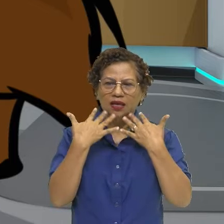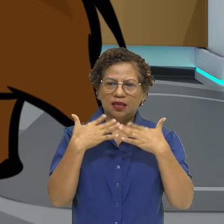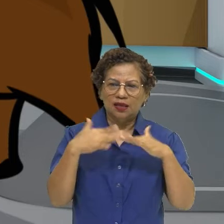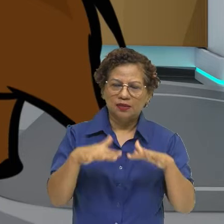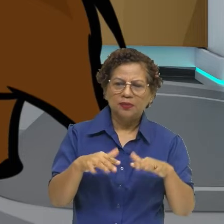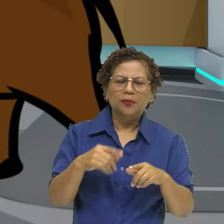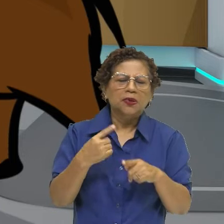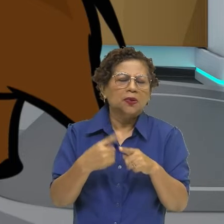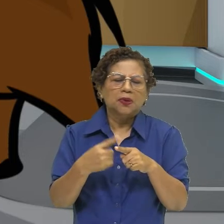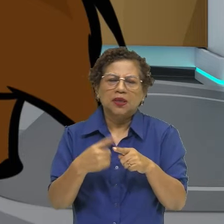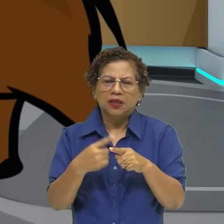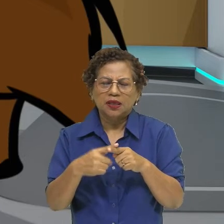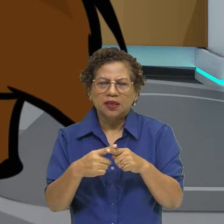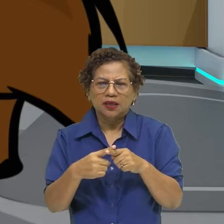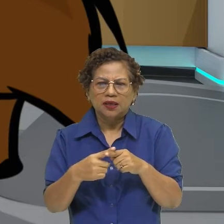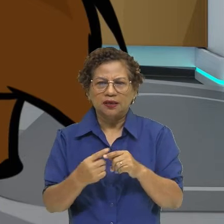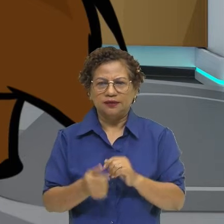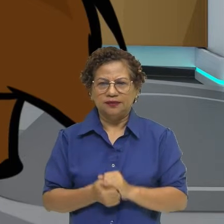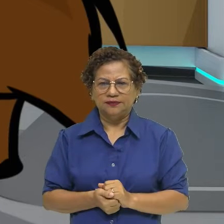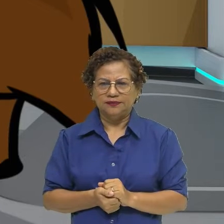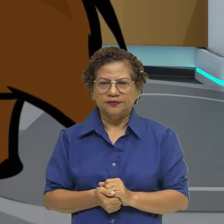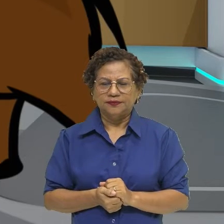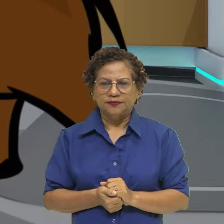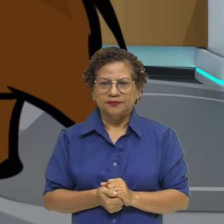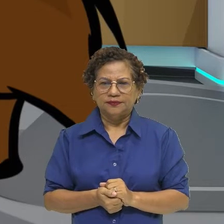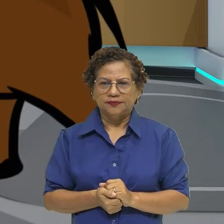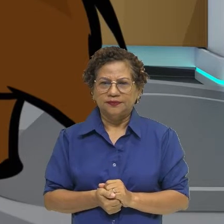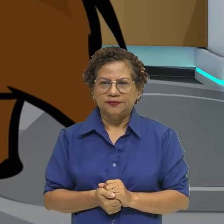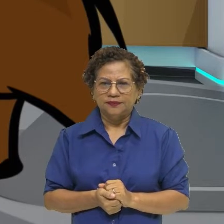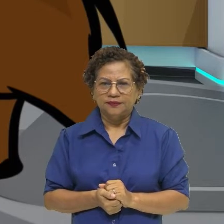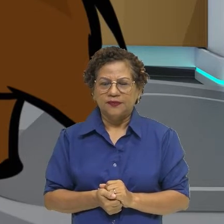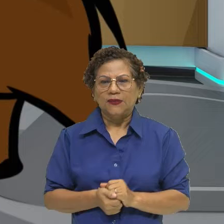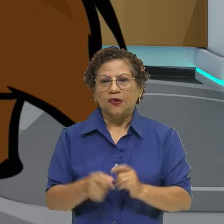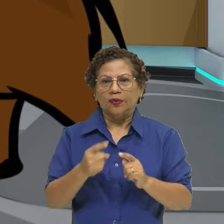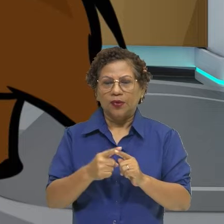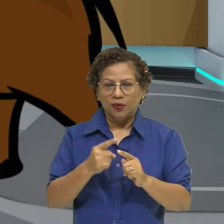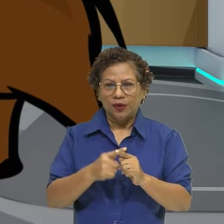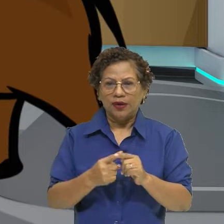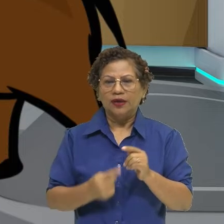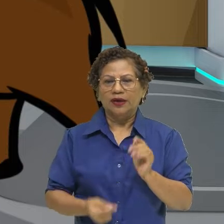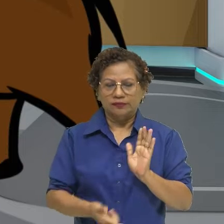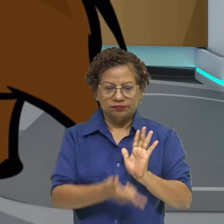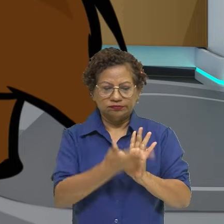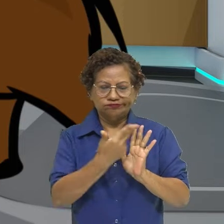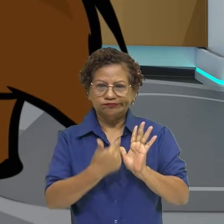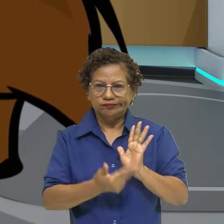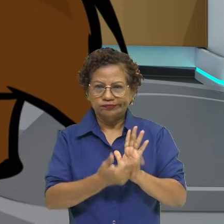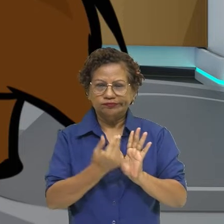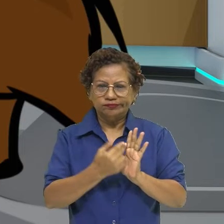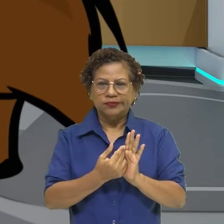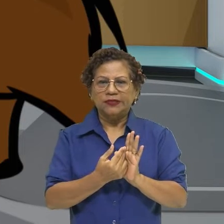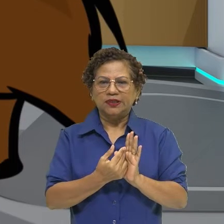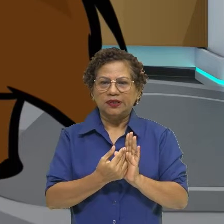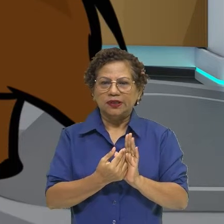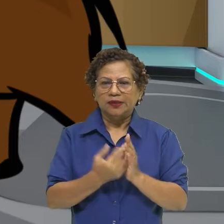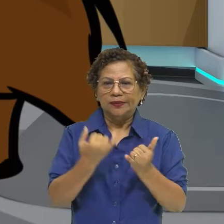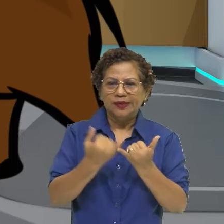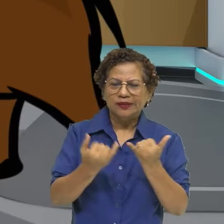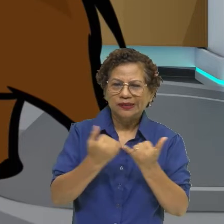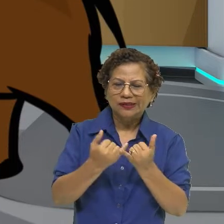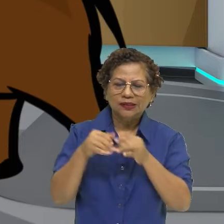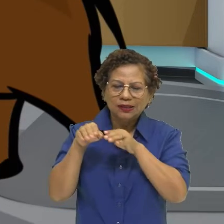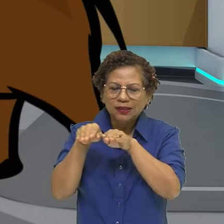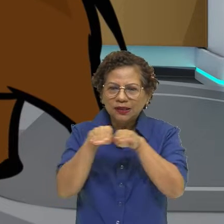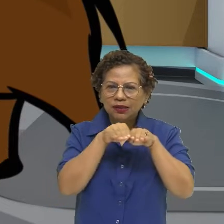naturalista, professora? Porque eles chegavam tão próximo da realidade quando eles desenhavam, que foi denominado de